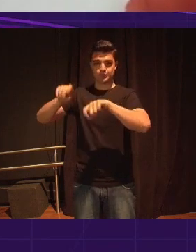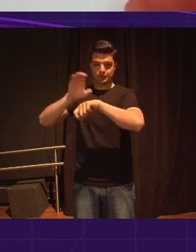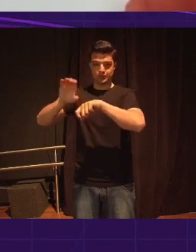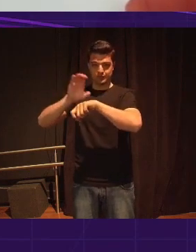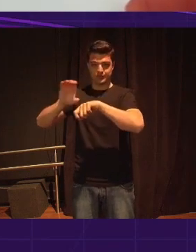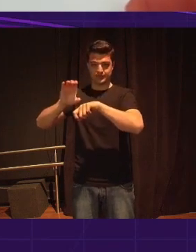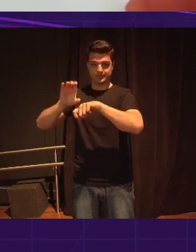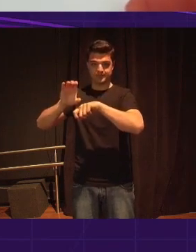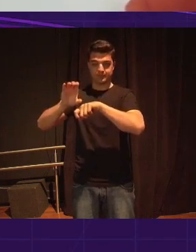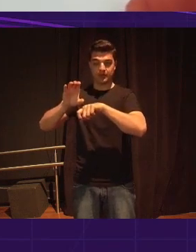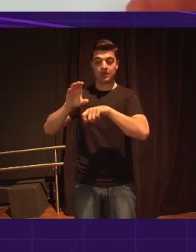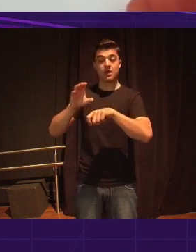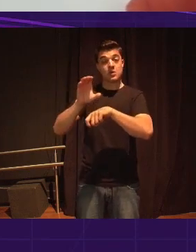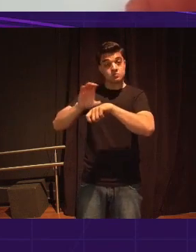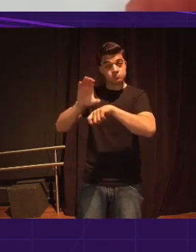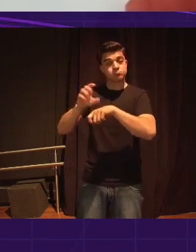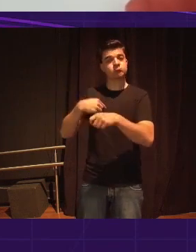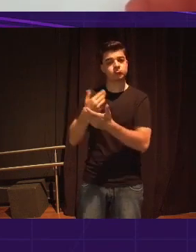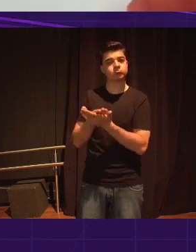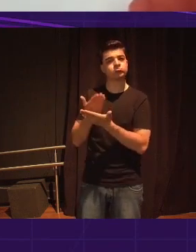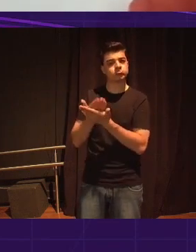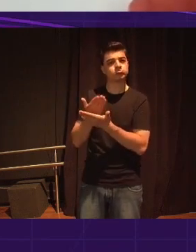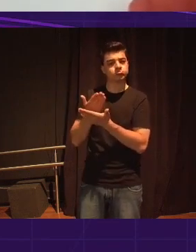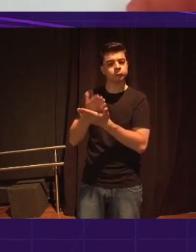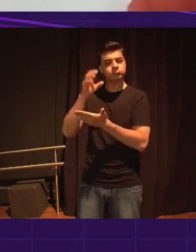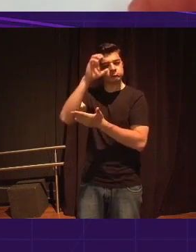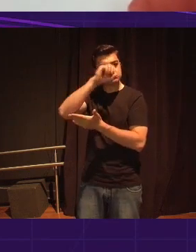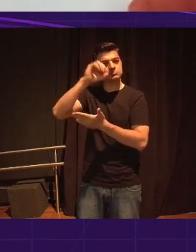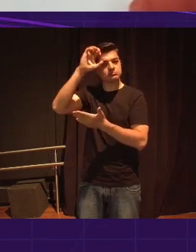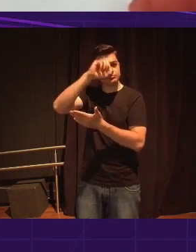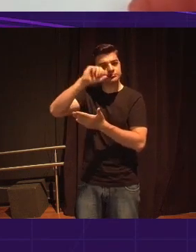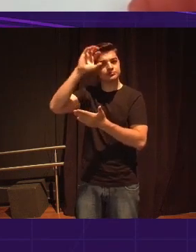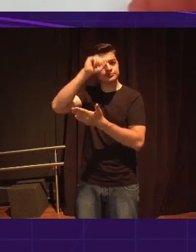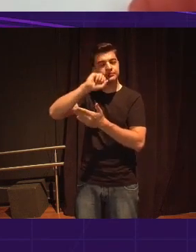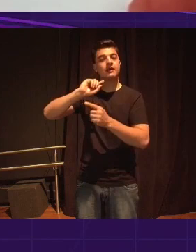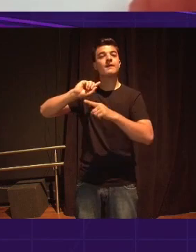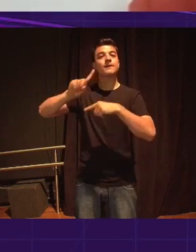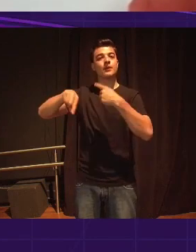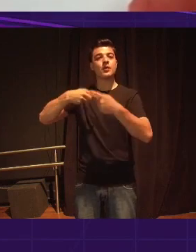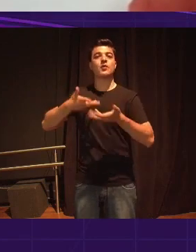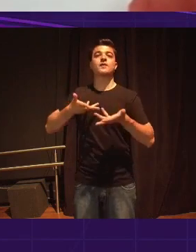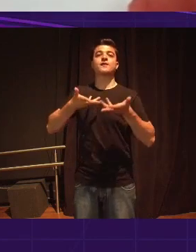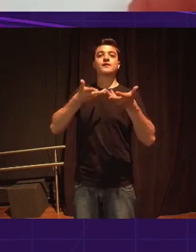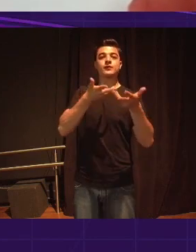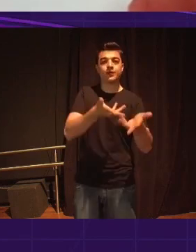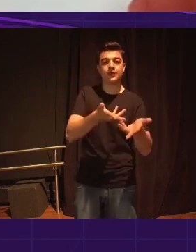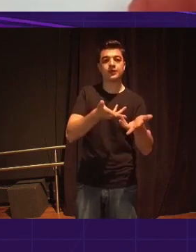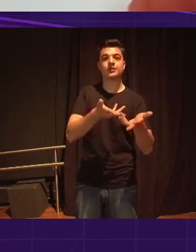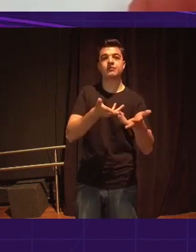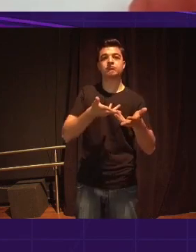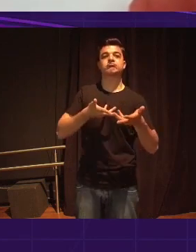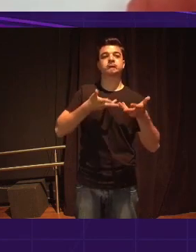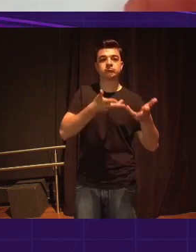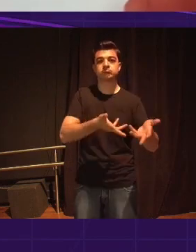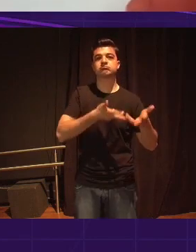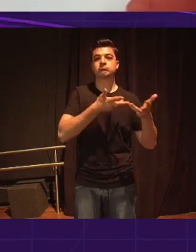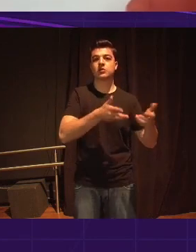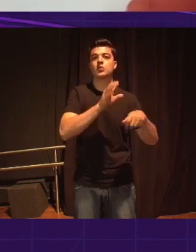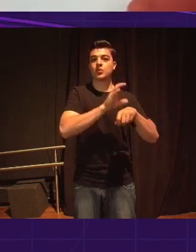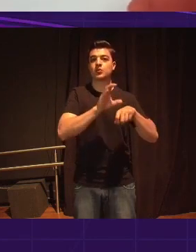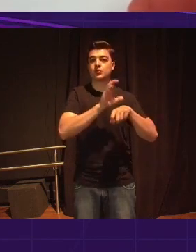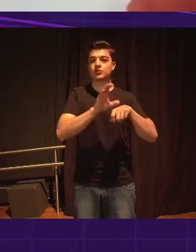estudar, e fui convidada na cidade do interior, né, onde começaram a aparecer os primeiros cursos de computação,